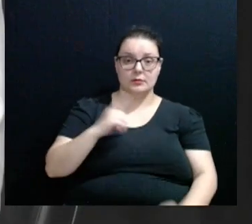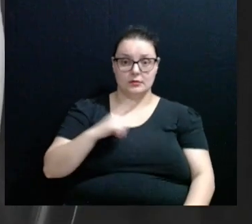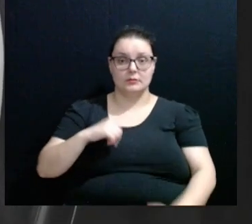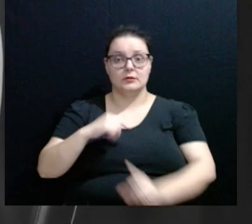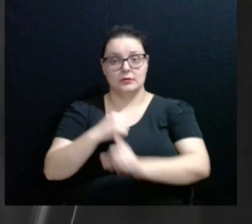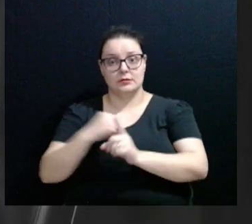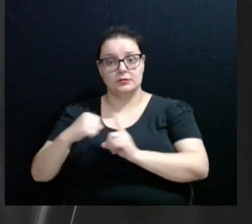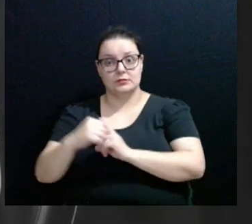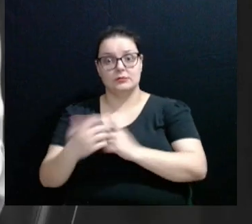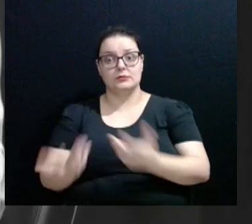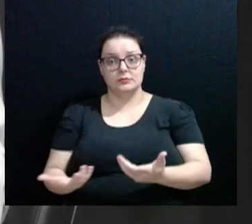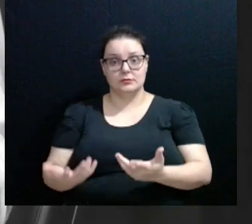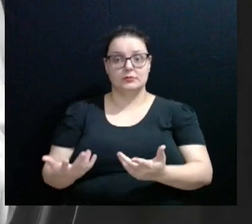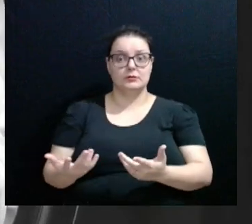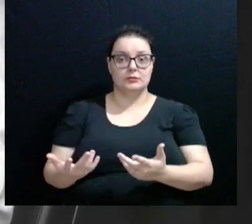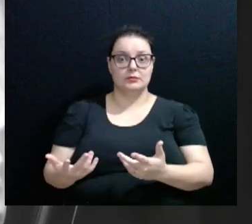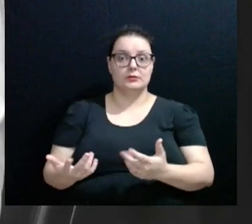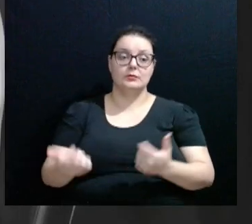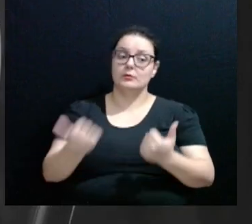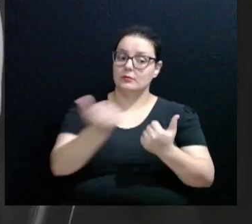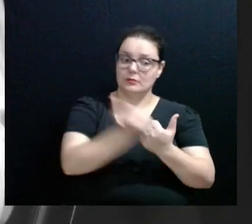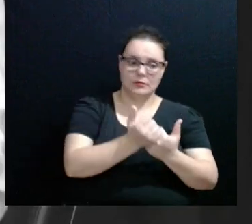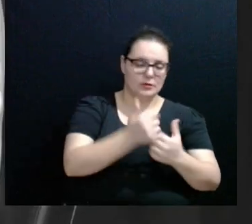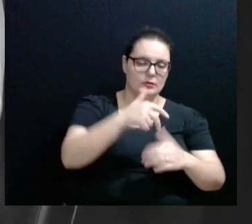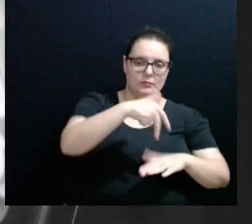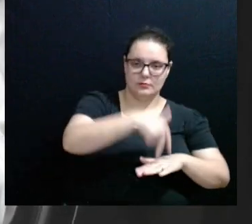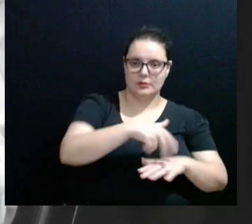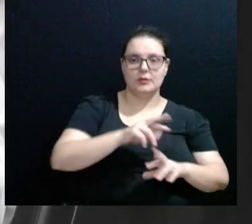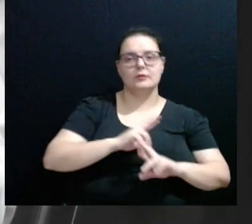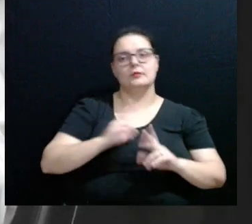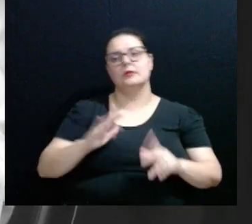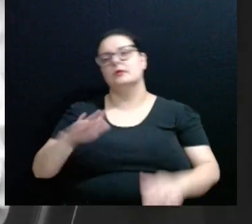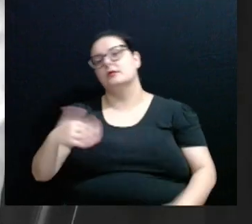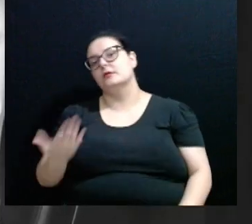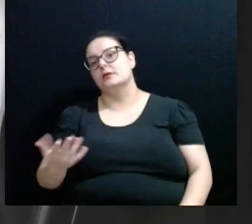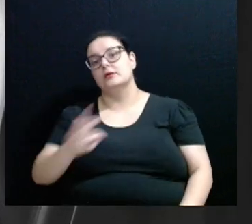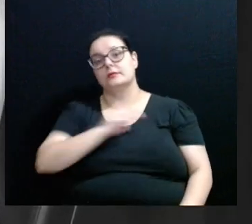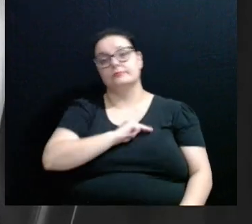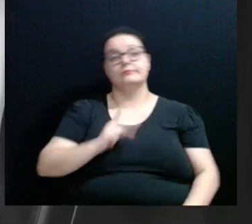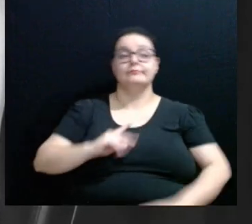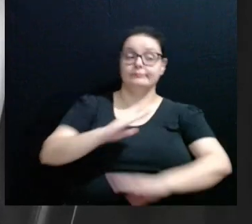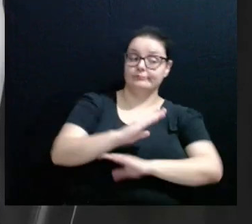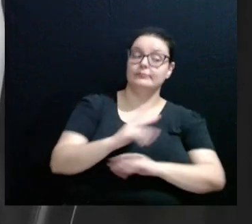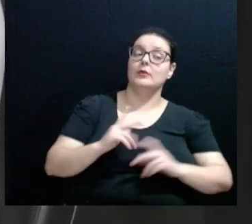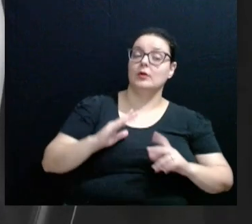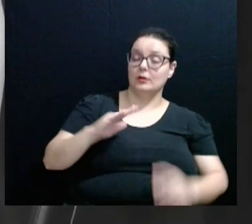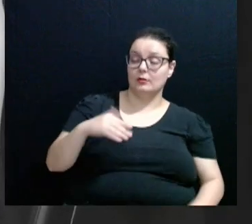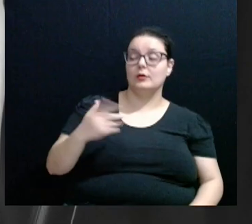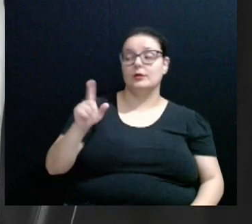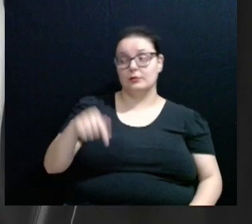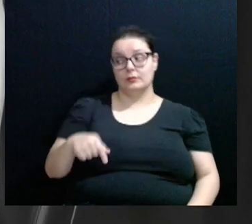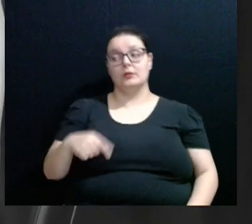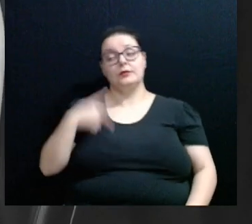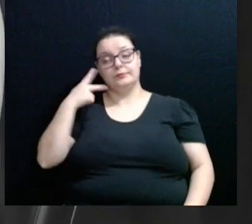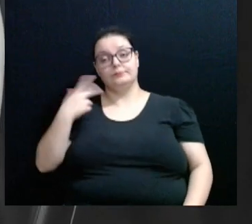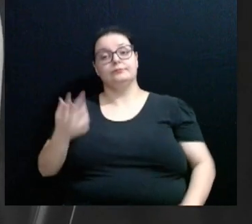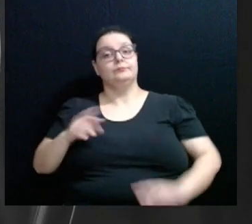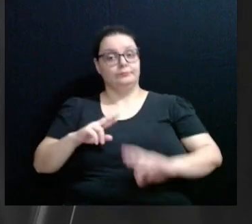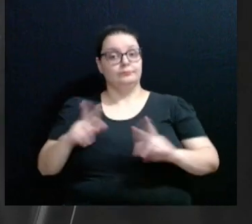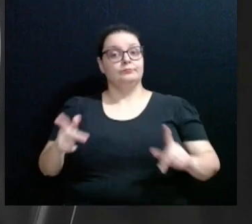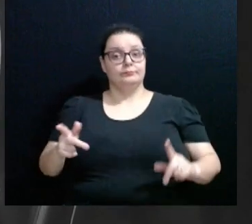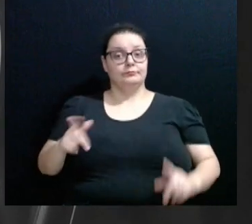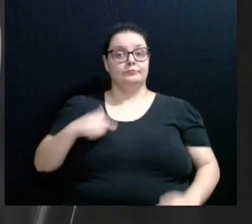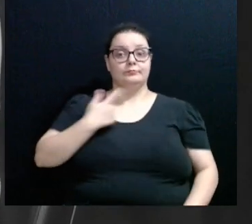sociedade de acordo com o cargo que você está ocupando. Sim. Então, é bem diferente quando você é presidente da Câmara e quando você é vereador. E a gente tem que entender que a